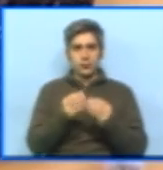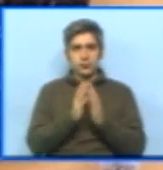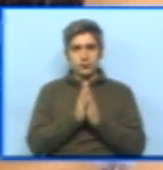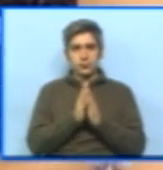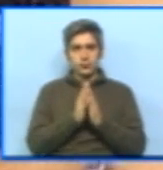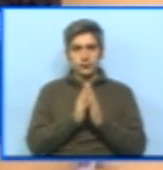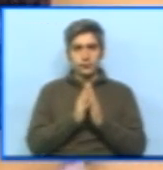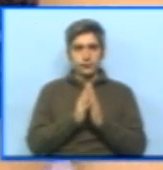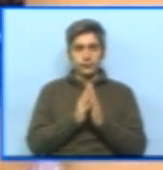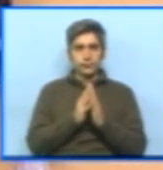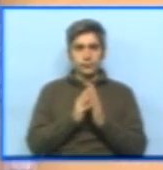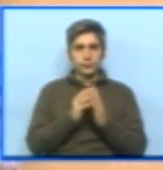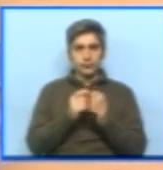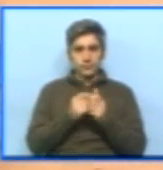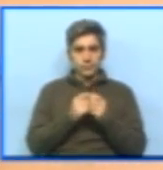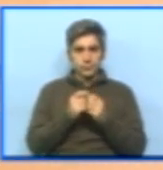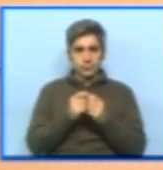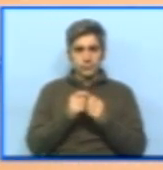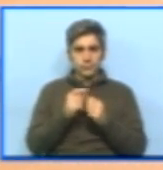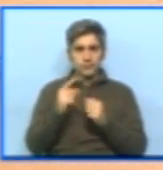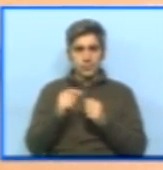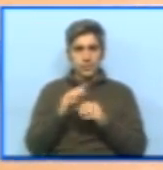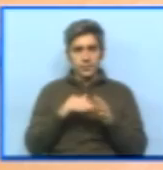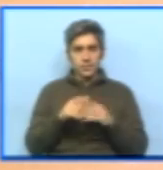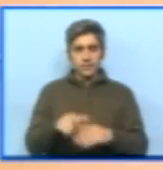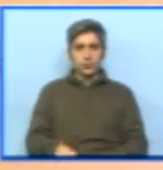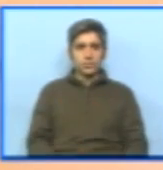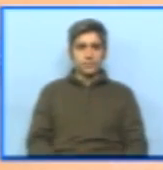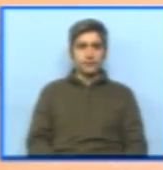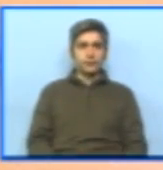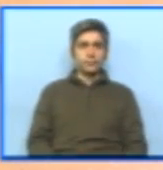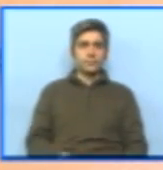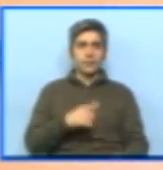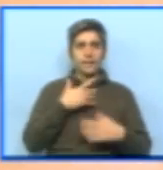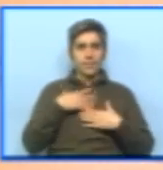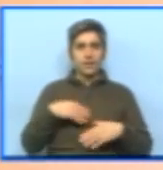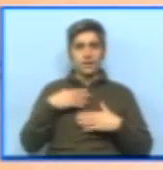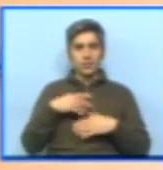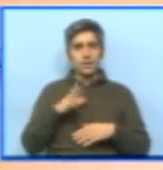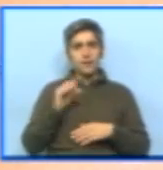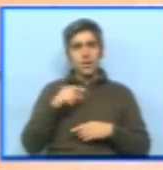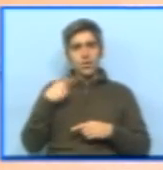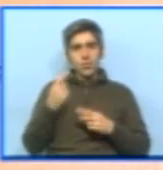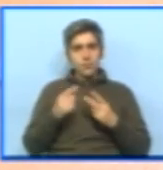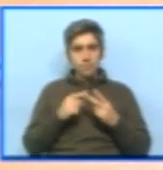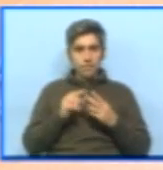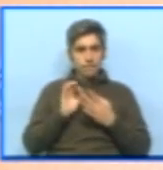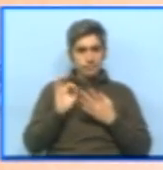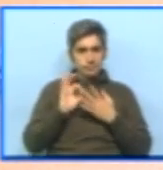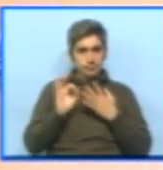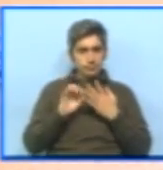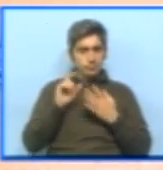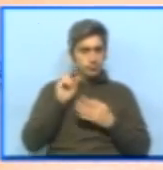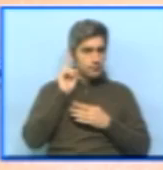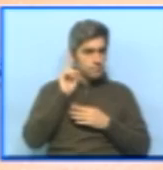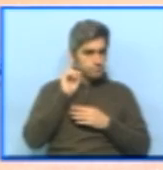também fisicamente com esse terço. Estas indumentárias têm uma outra característica que creio que também ser